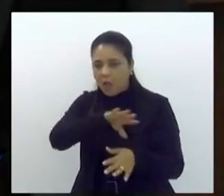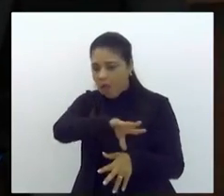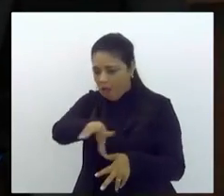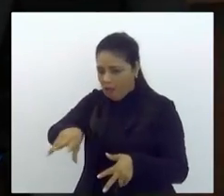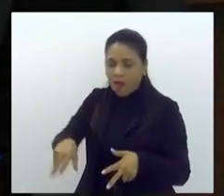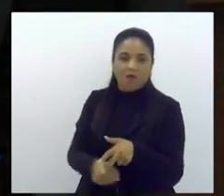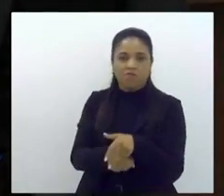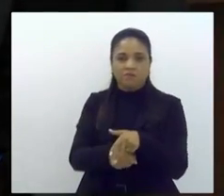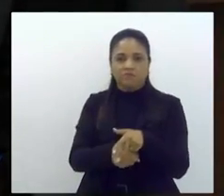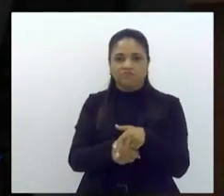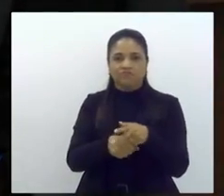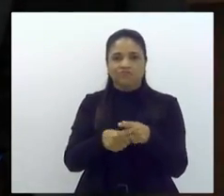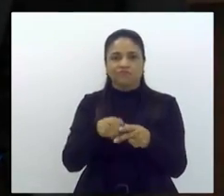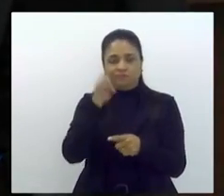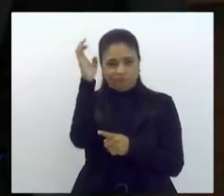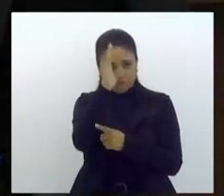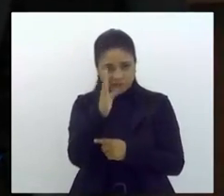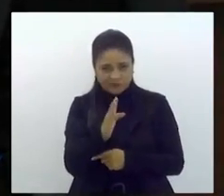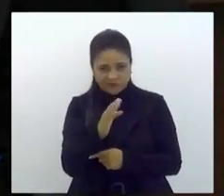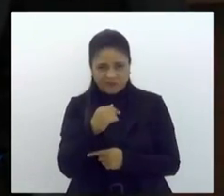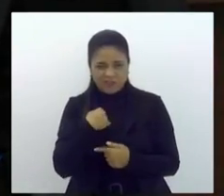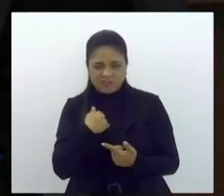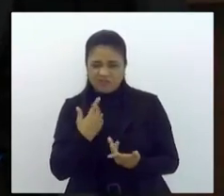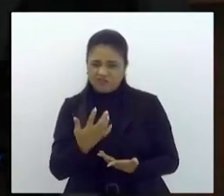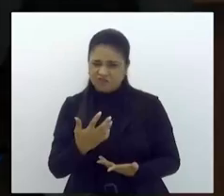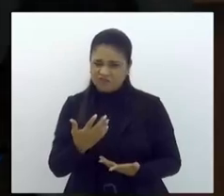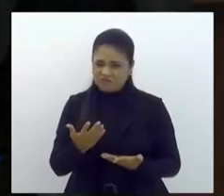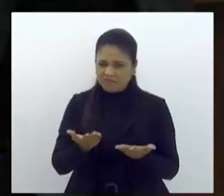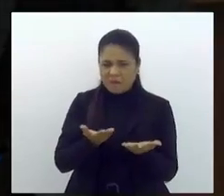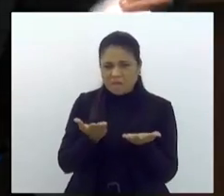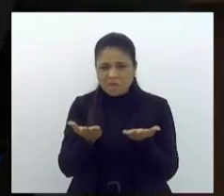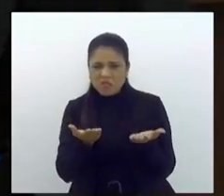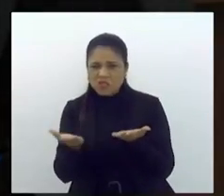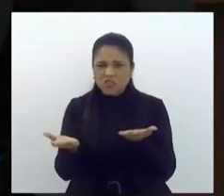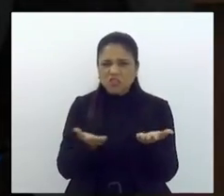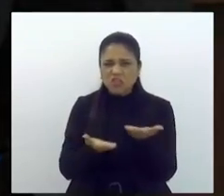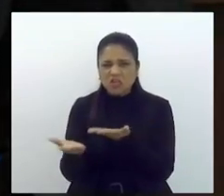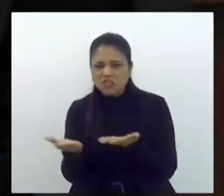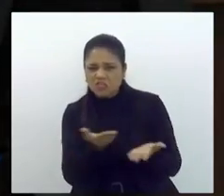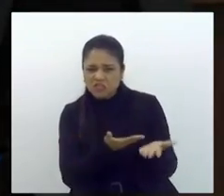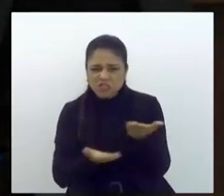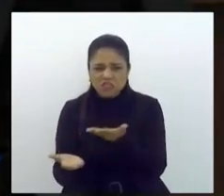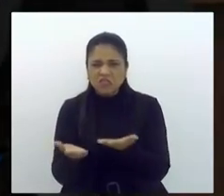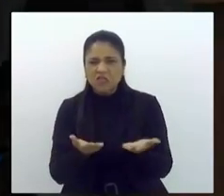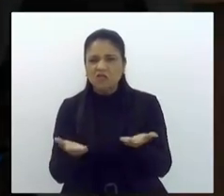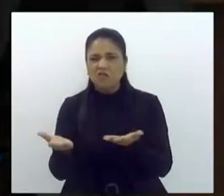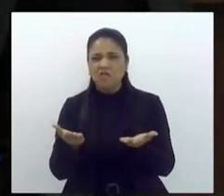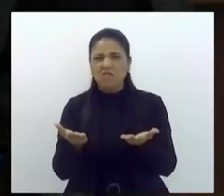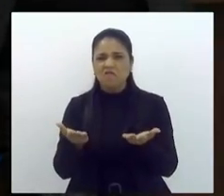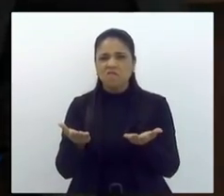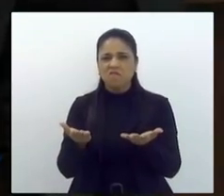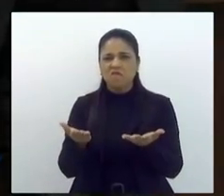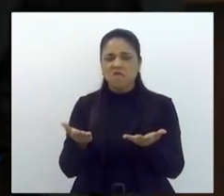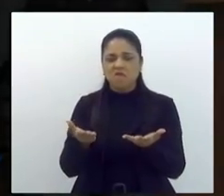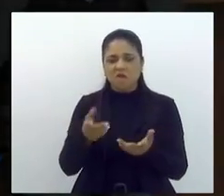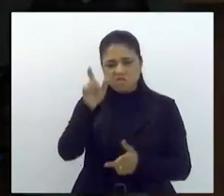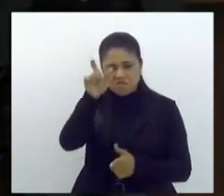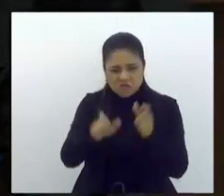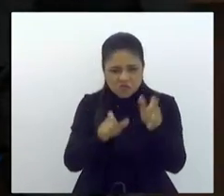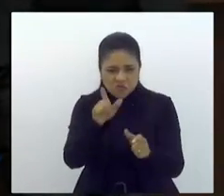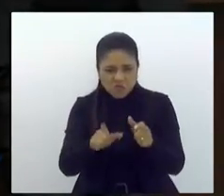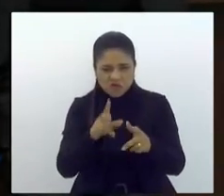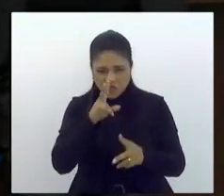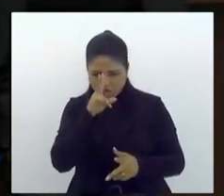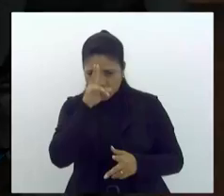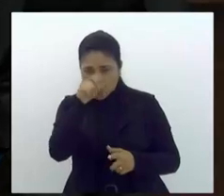fique fazendo mediação com quem tá fortalecendo a intolerância com quem tá fortalecendo ódio com quem